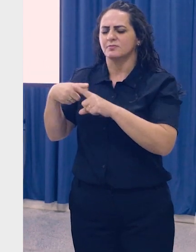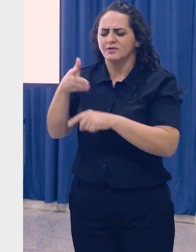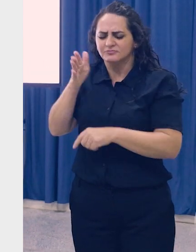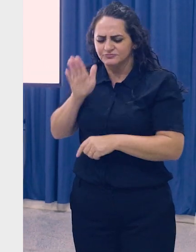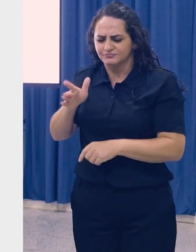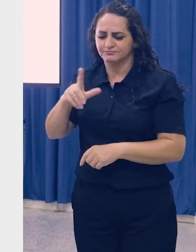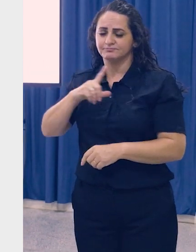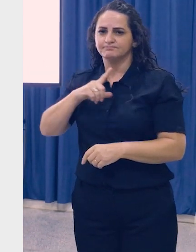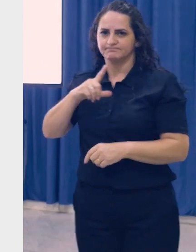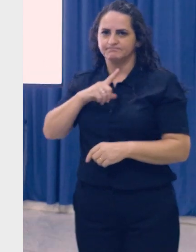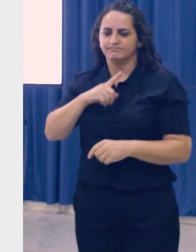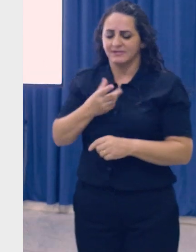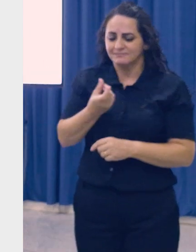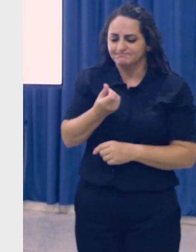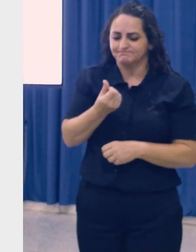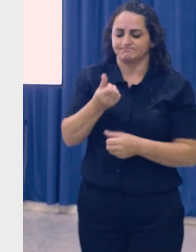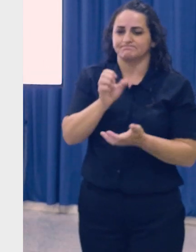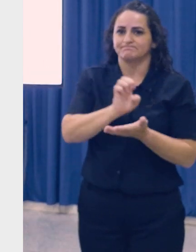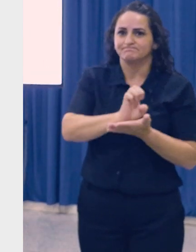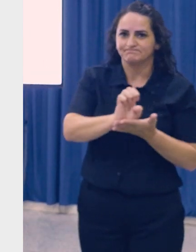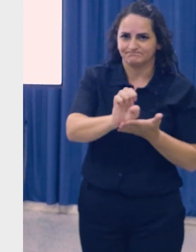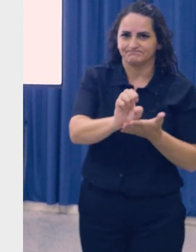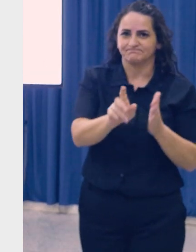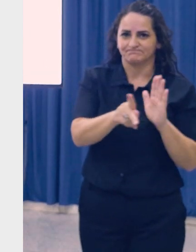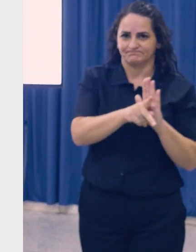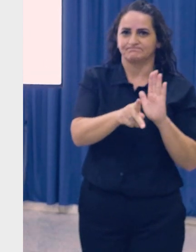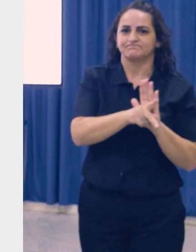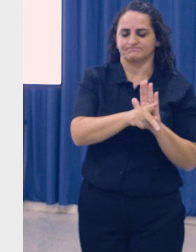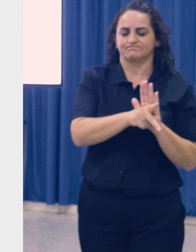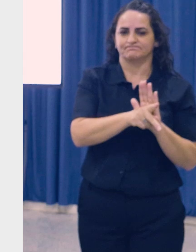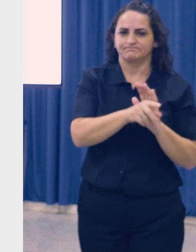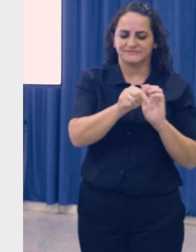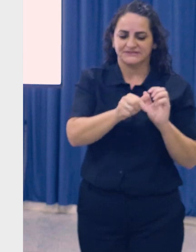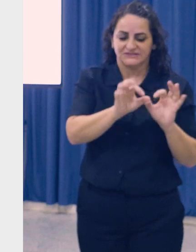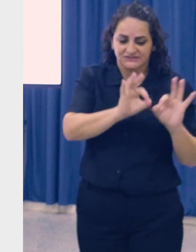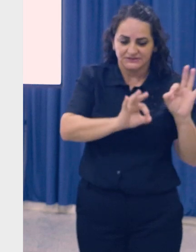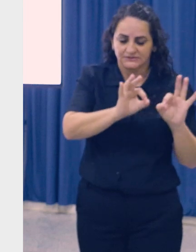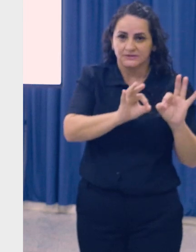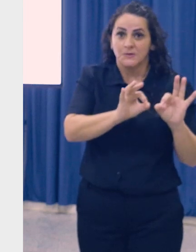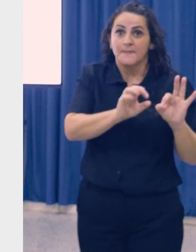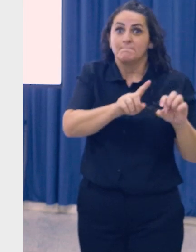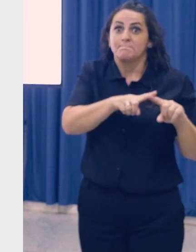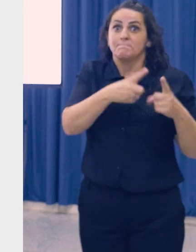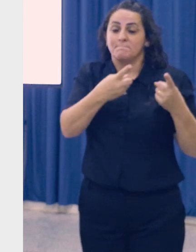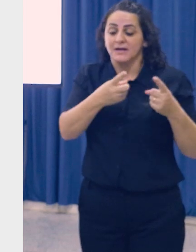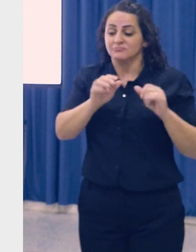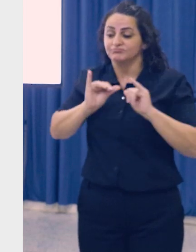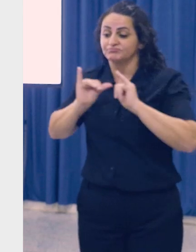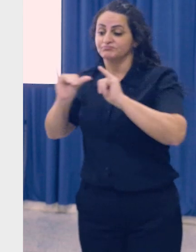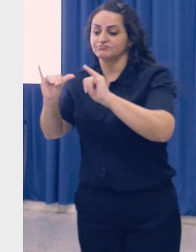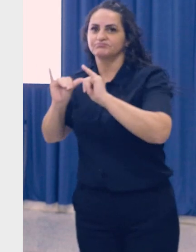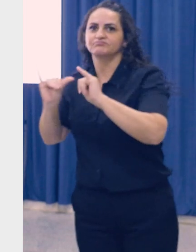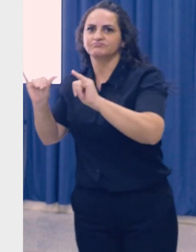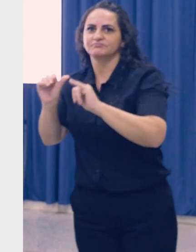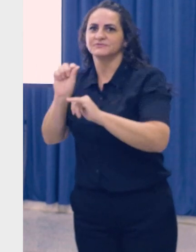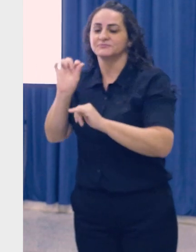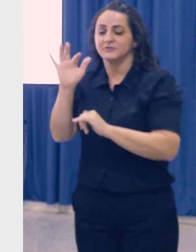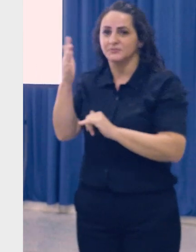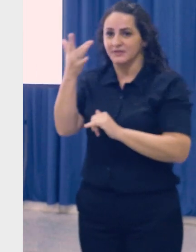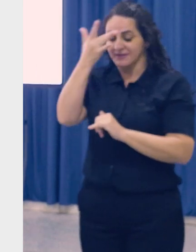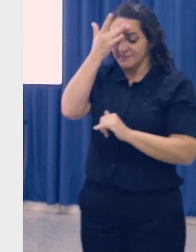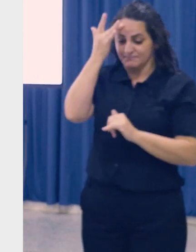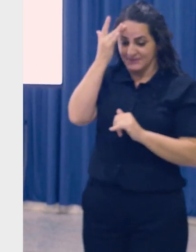tem um orçamento limitado para a produção. Então, quando chega na etapa de divulgação, primeiro, o produtor está